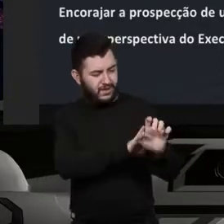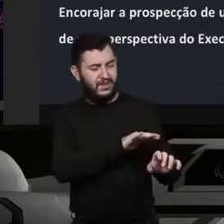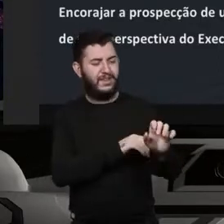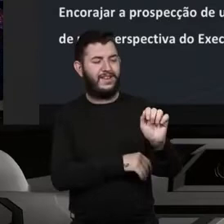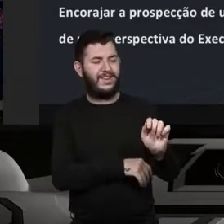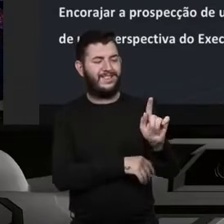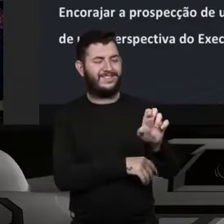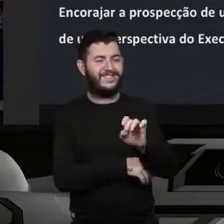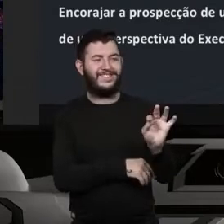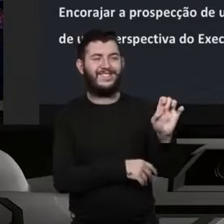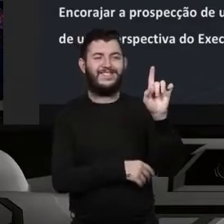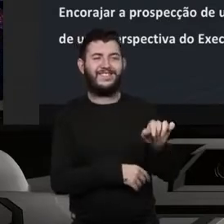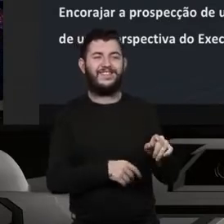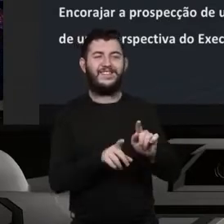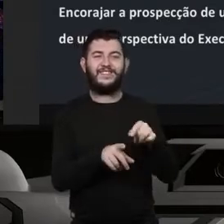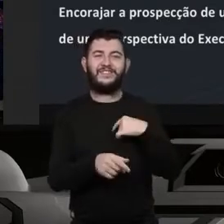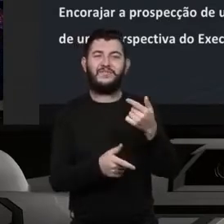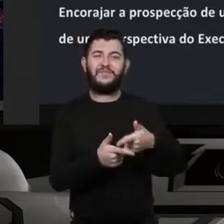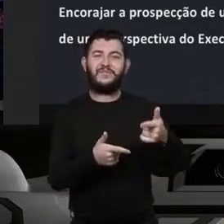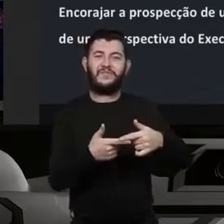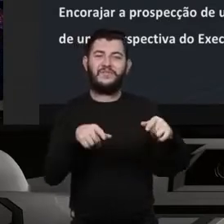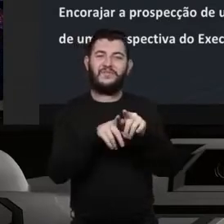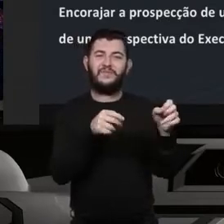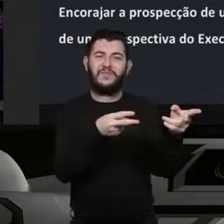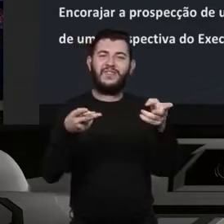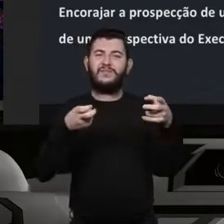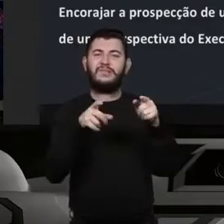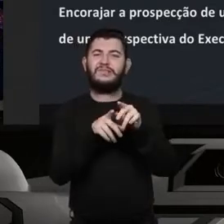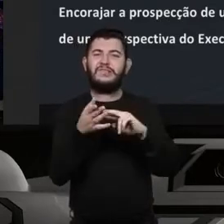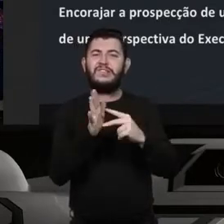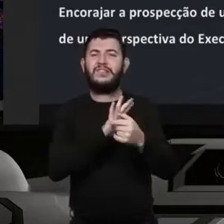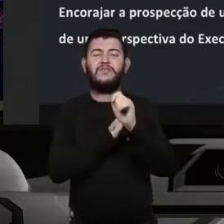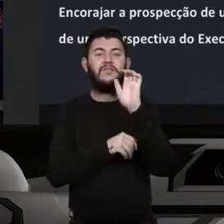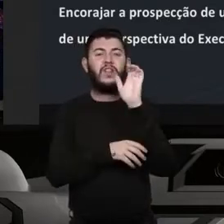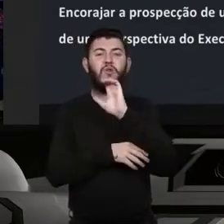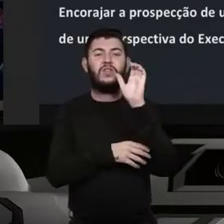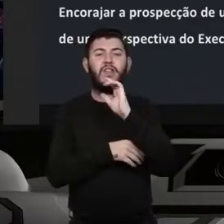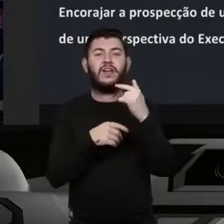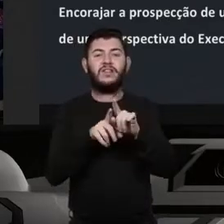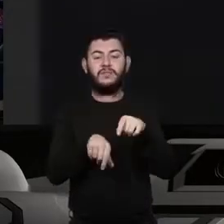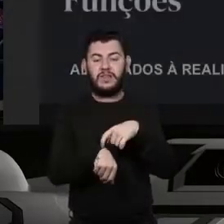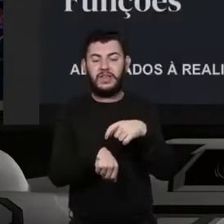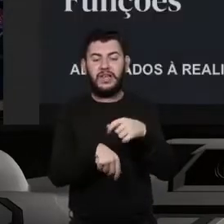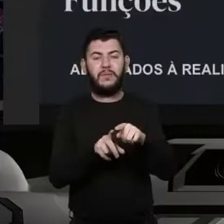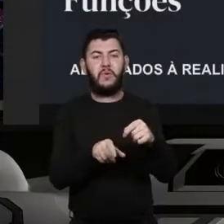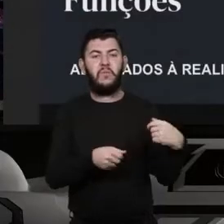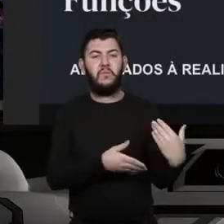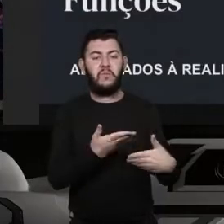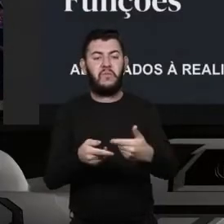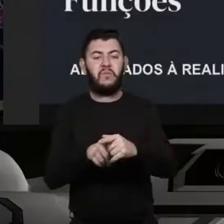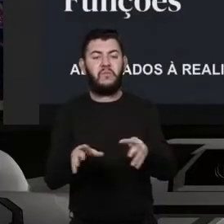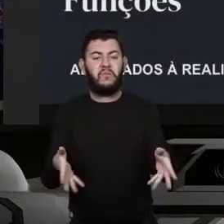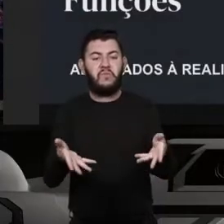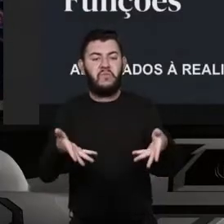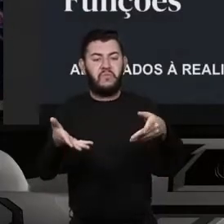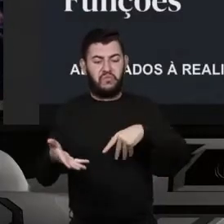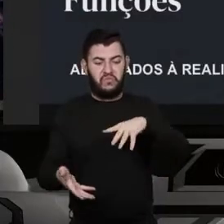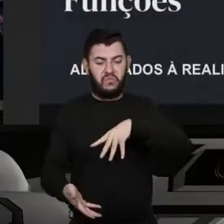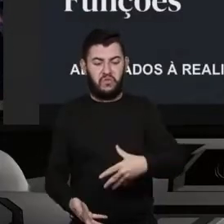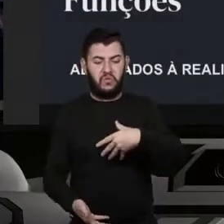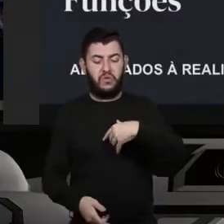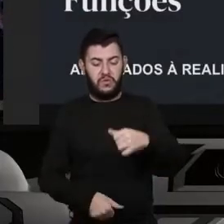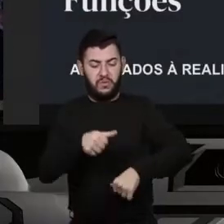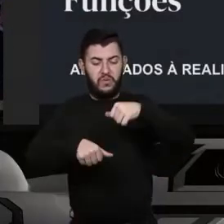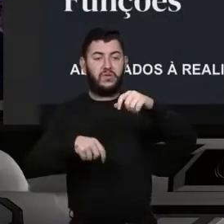ao problema, uma percepção de velocidade e evolução do tempo, encorajando as mudanças. Bom, os